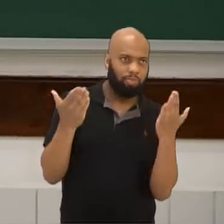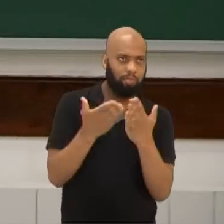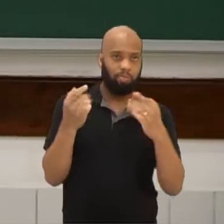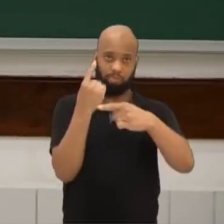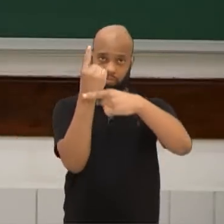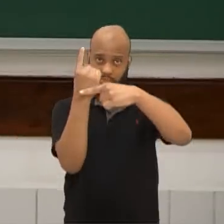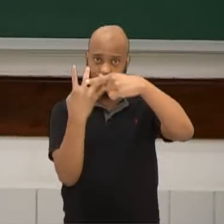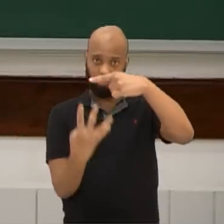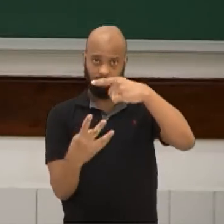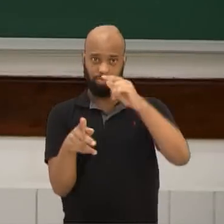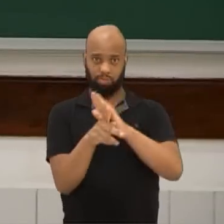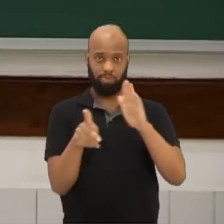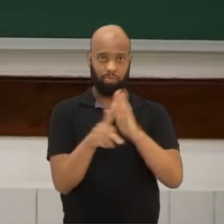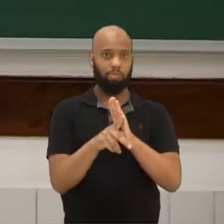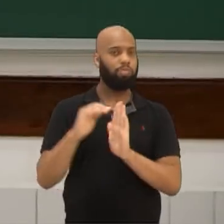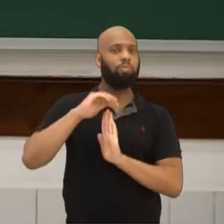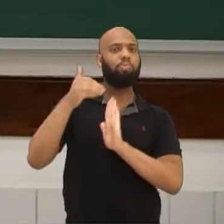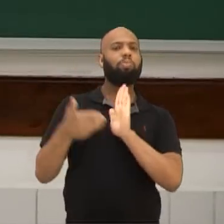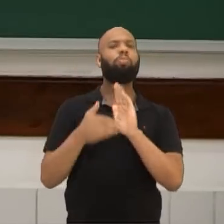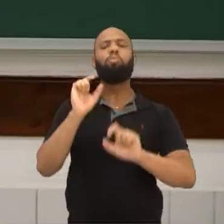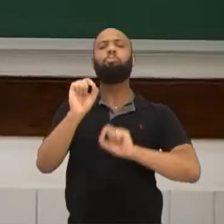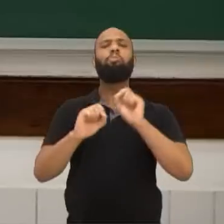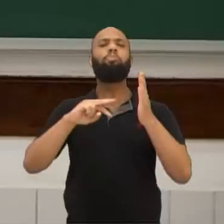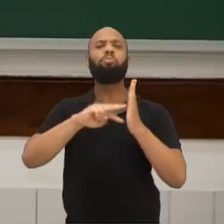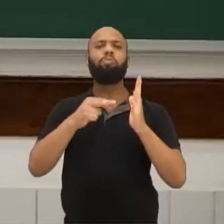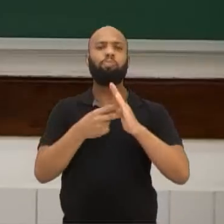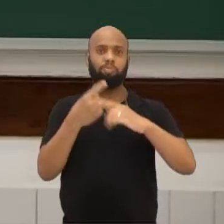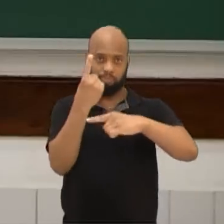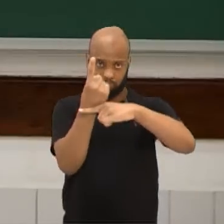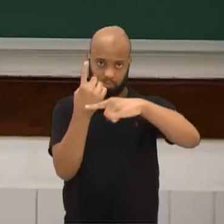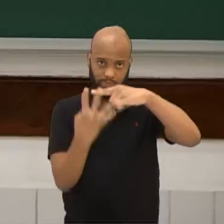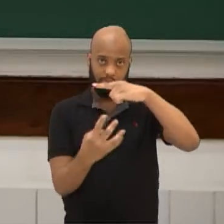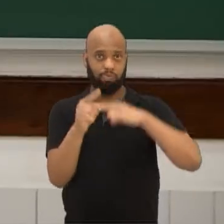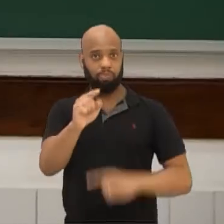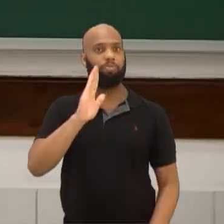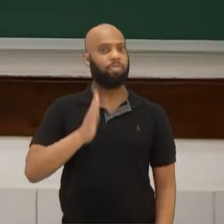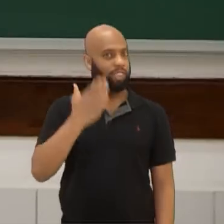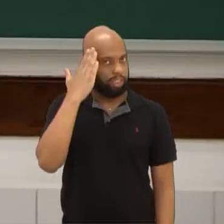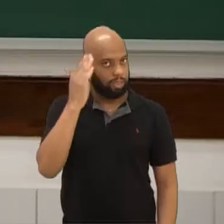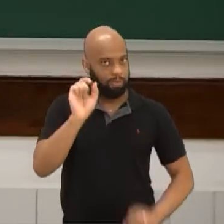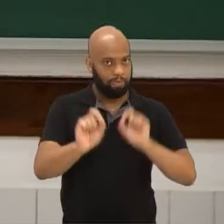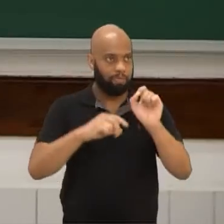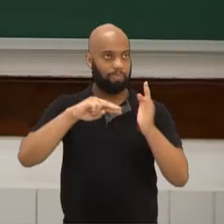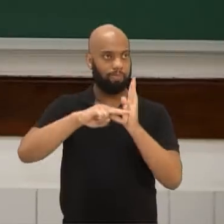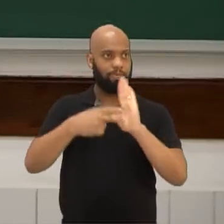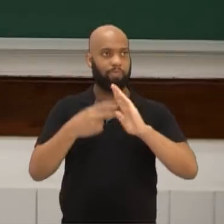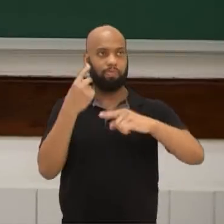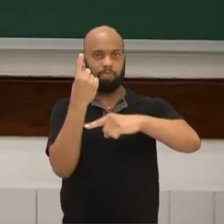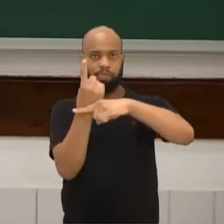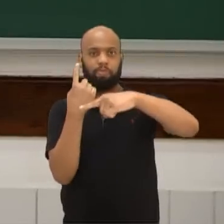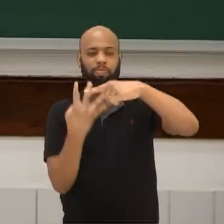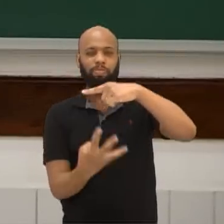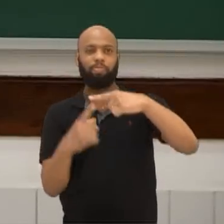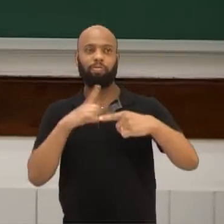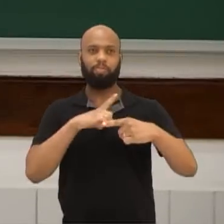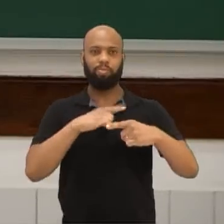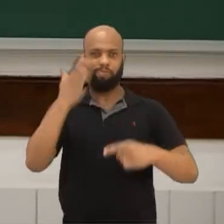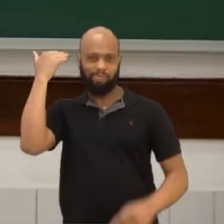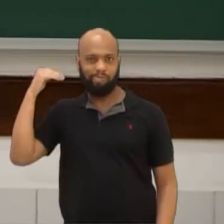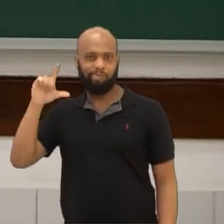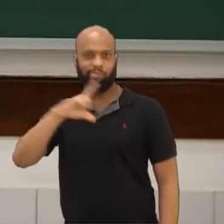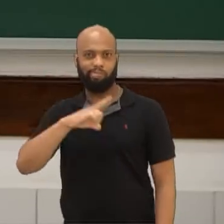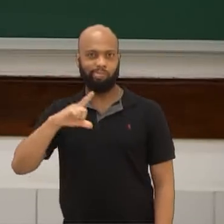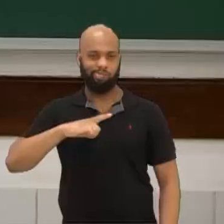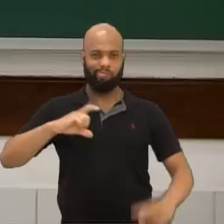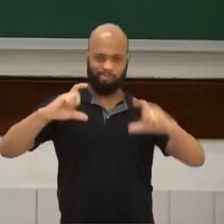percorreu 1/4 da volta. O que é 1/4? Você já conhece 1/4? Lembra lá o nosso círculo, que foi o nosso último desafio